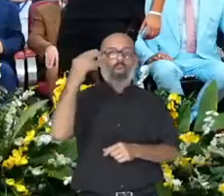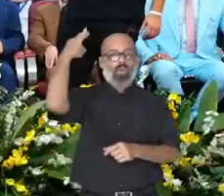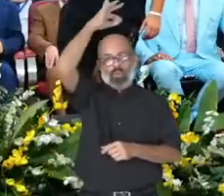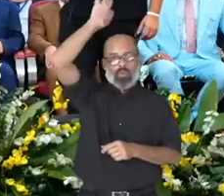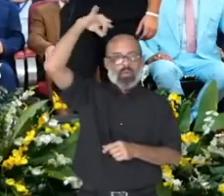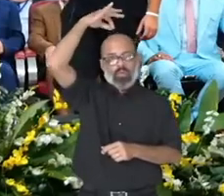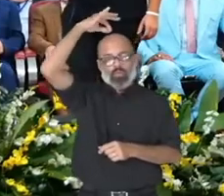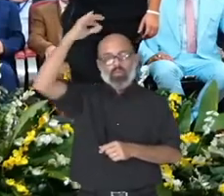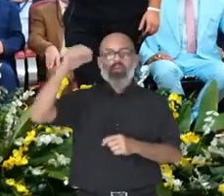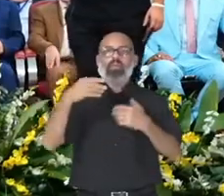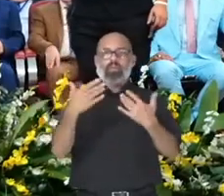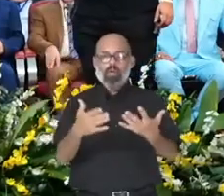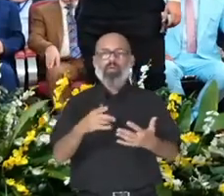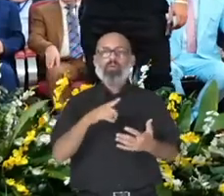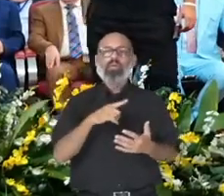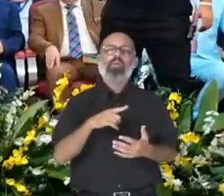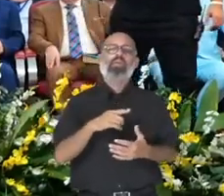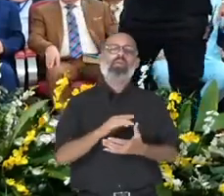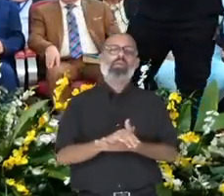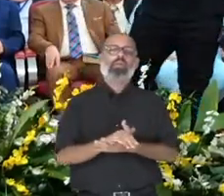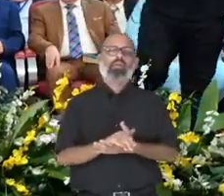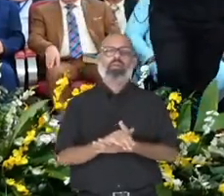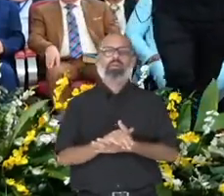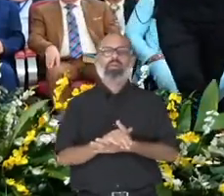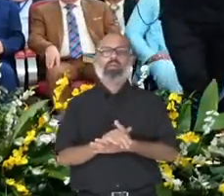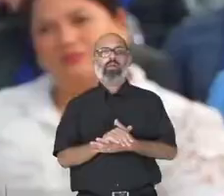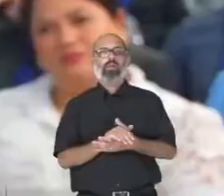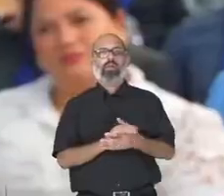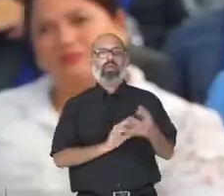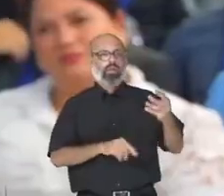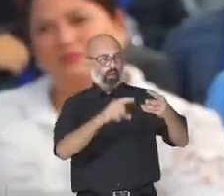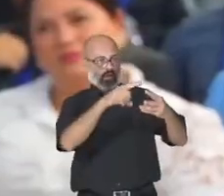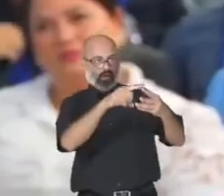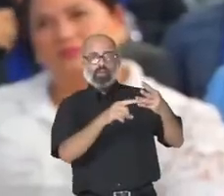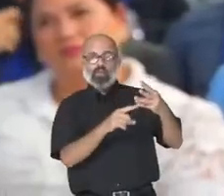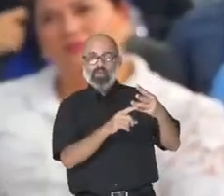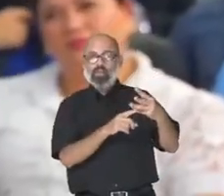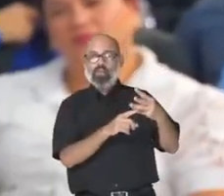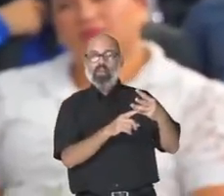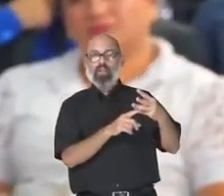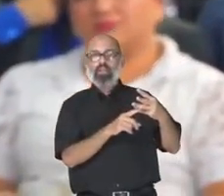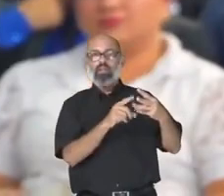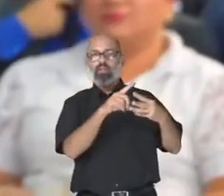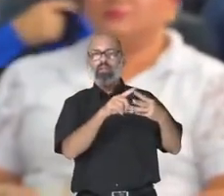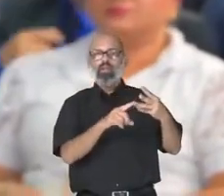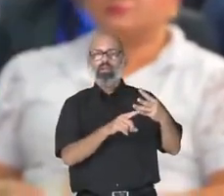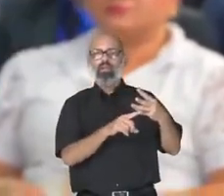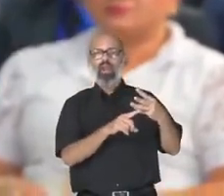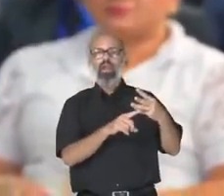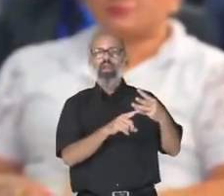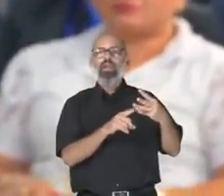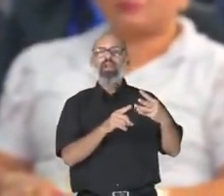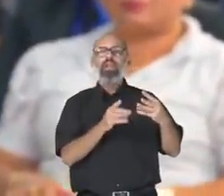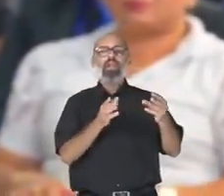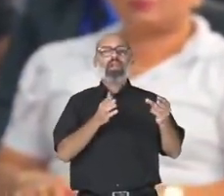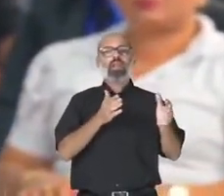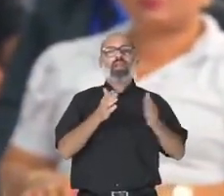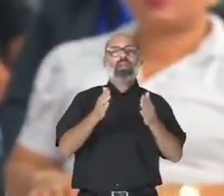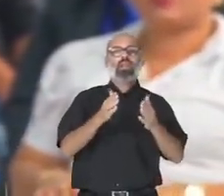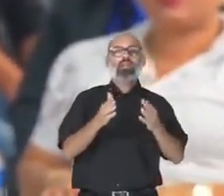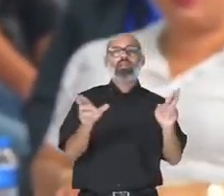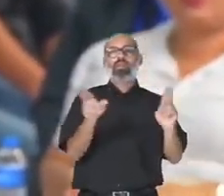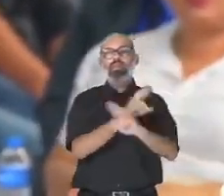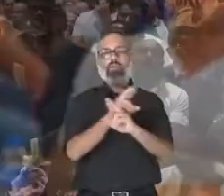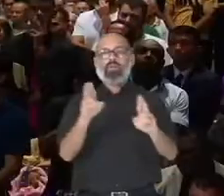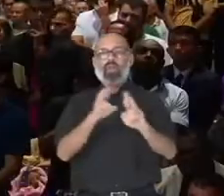Então quer dizer que existem pelo menos três formas, três níveis de relacionamento com o Espírito